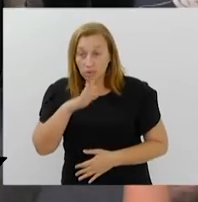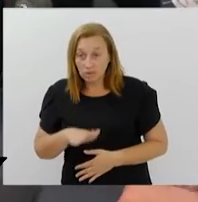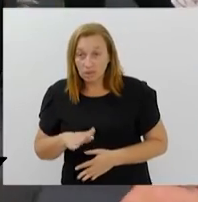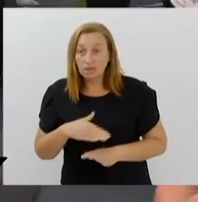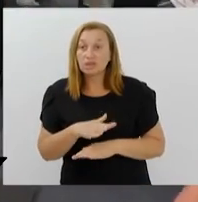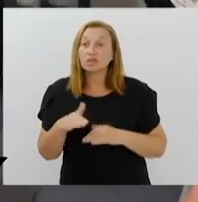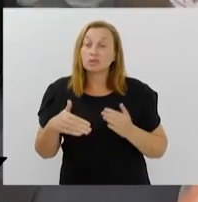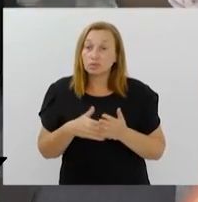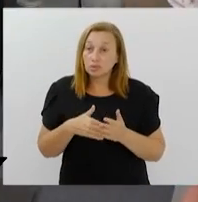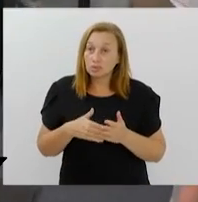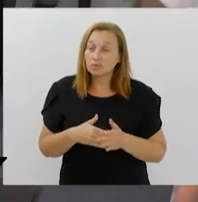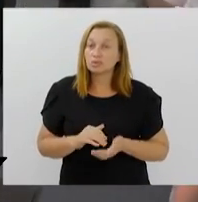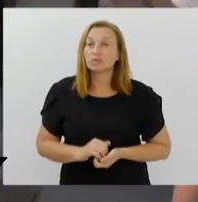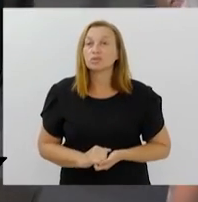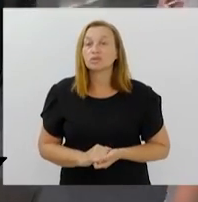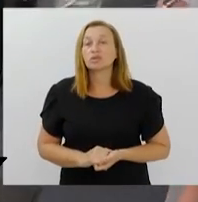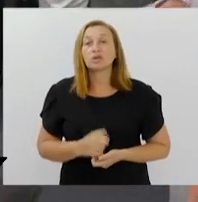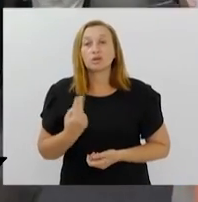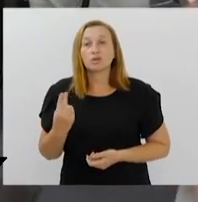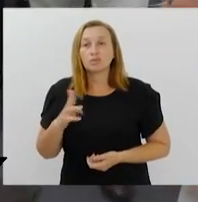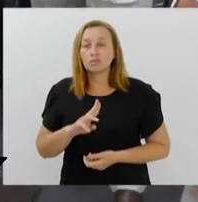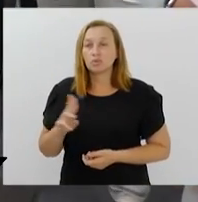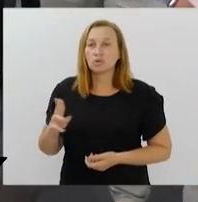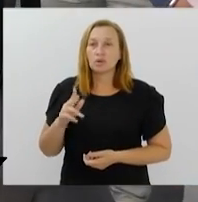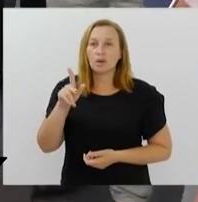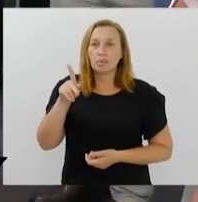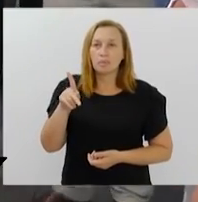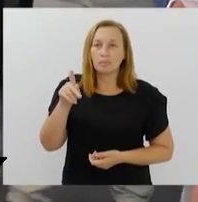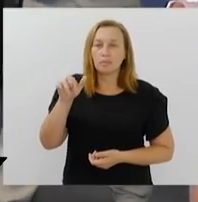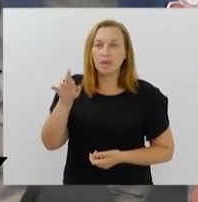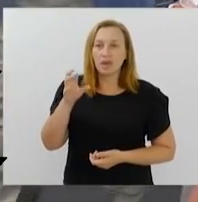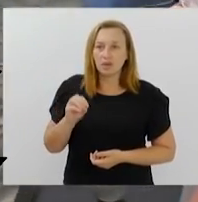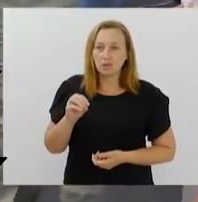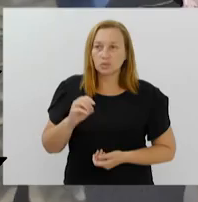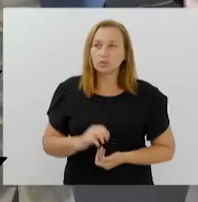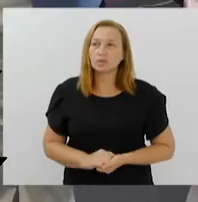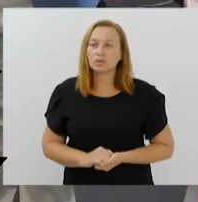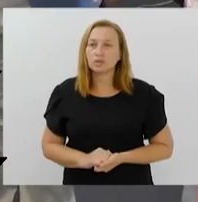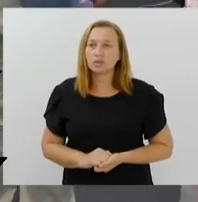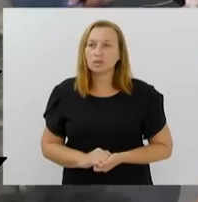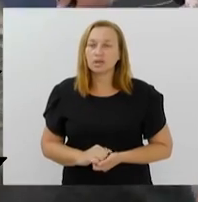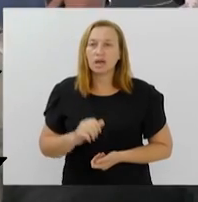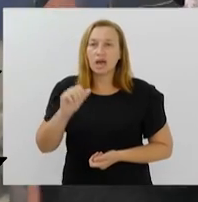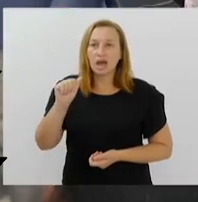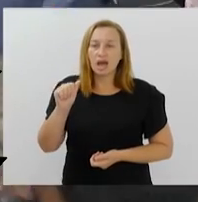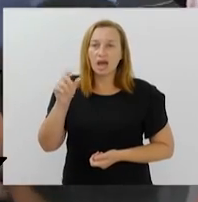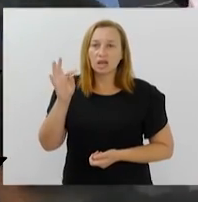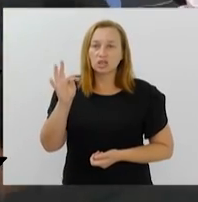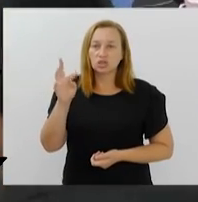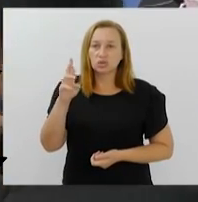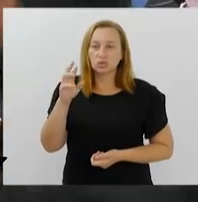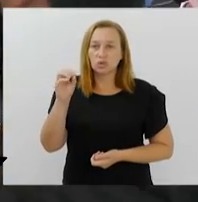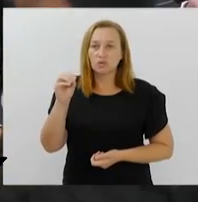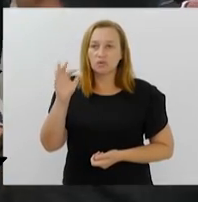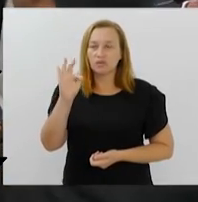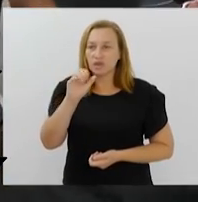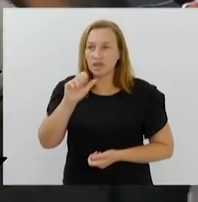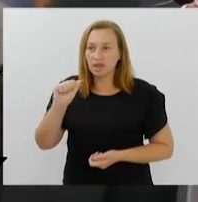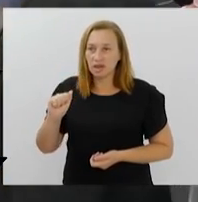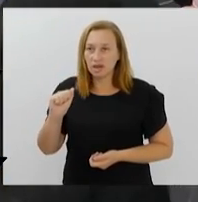todos boa tarde meu nome é Pedro eu possuo atrofia muscular de espinhal